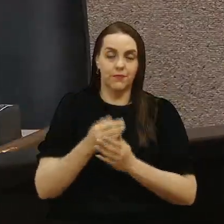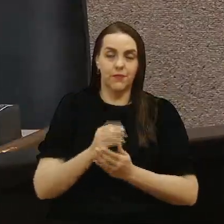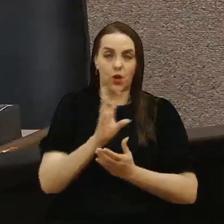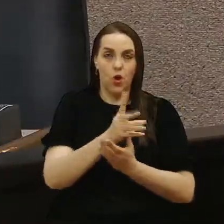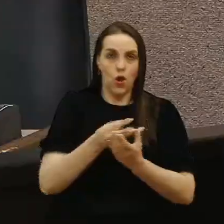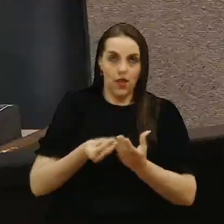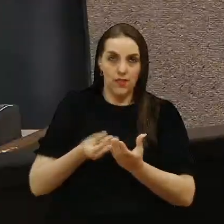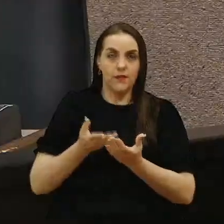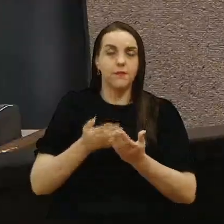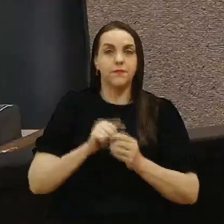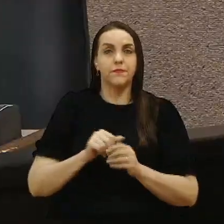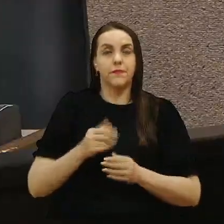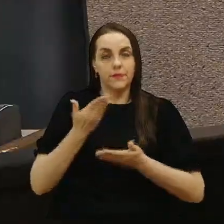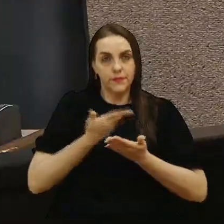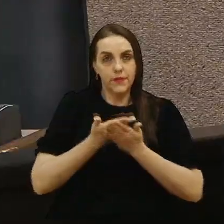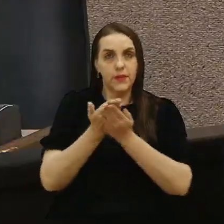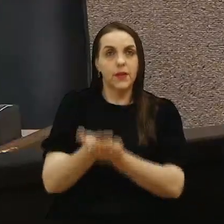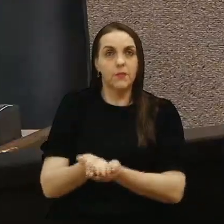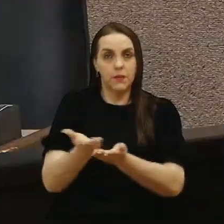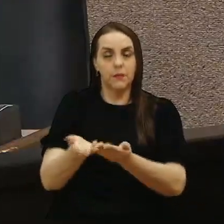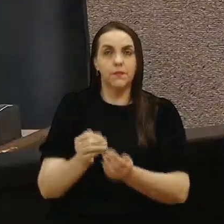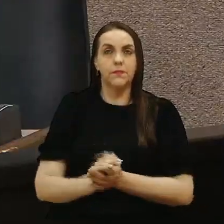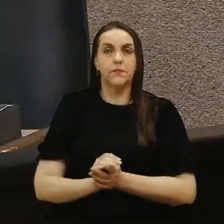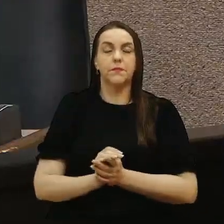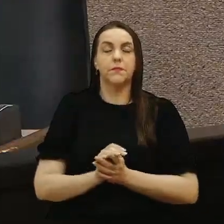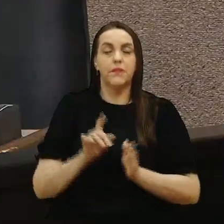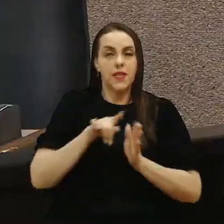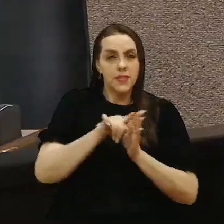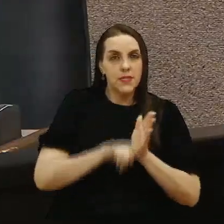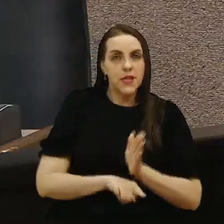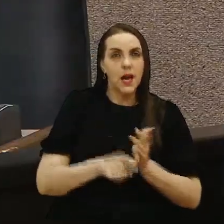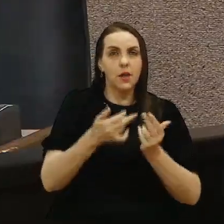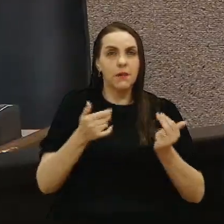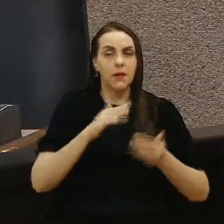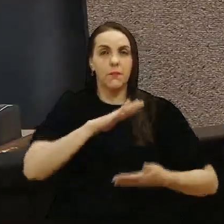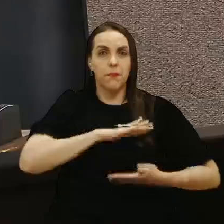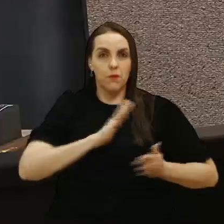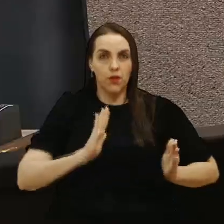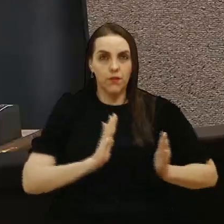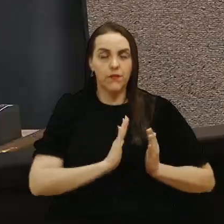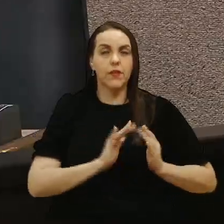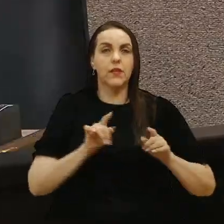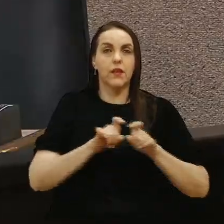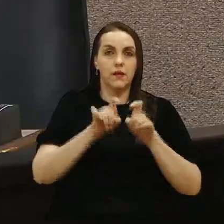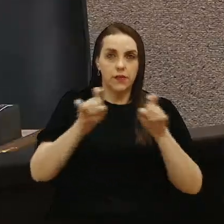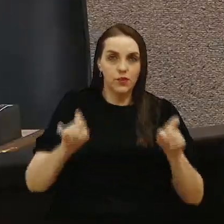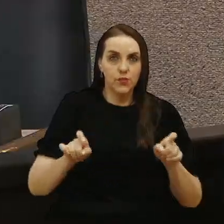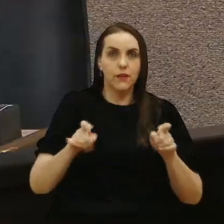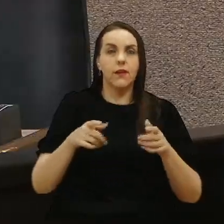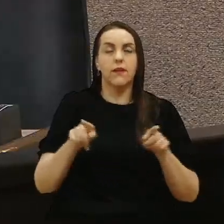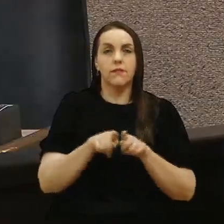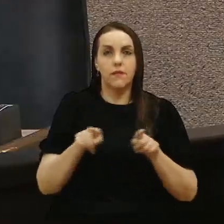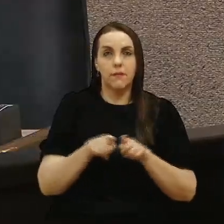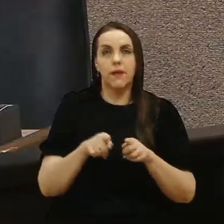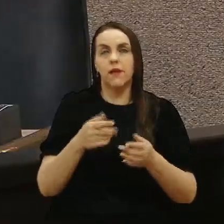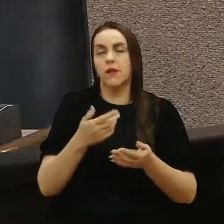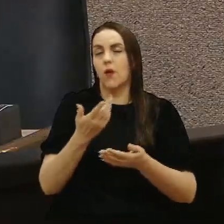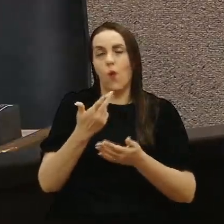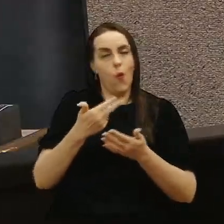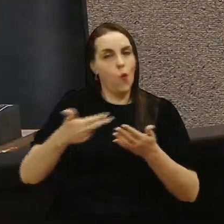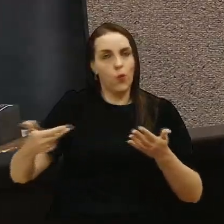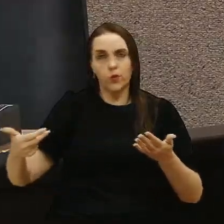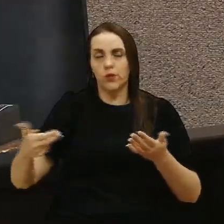mulheres de fazer esse encaminhamento da questão dos exames, da mamografia, do Papa Nicolau e tantas outras. Aí vai ter